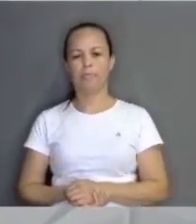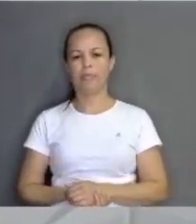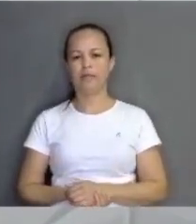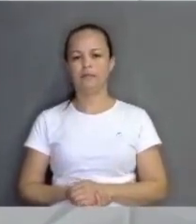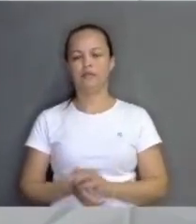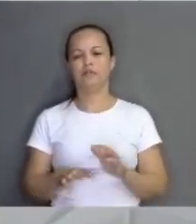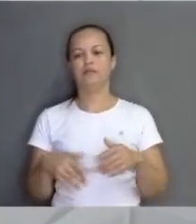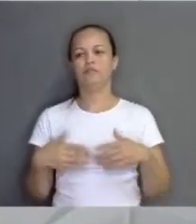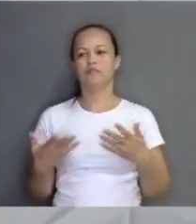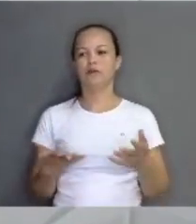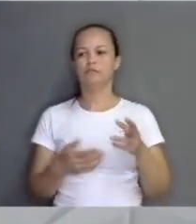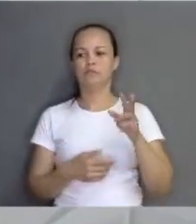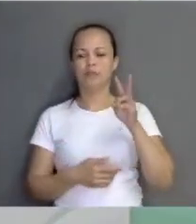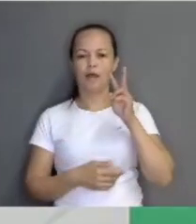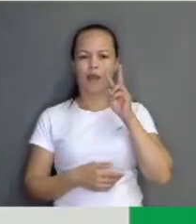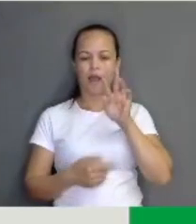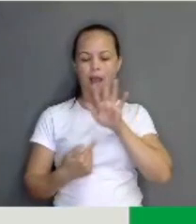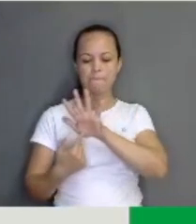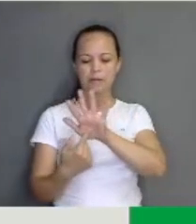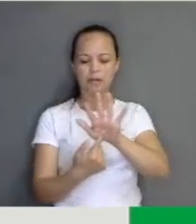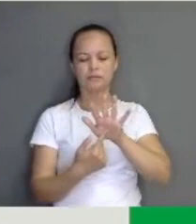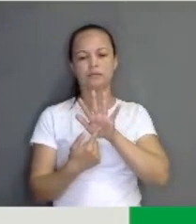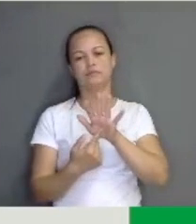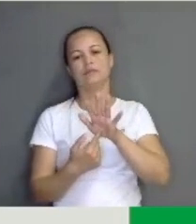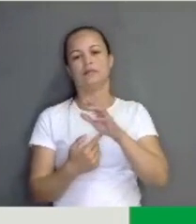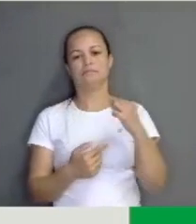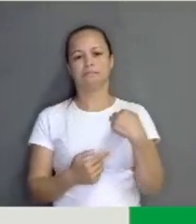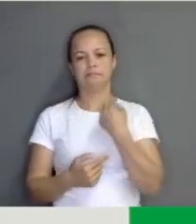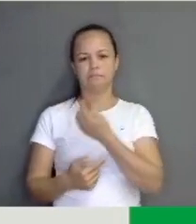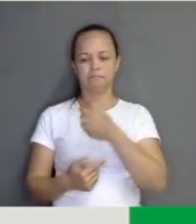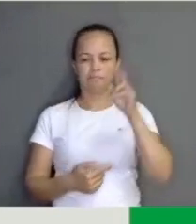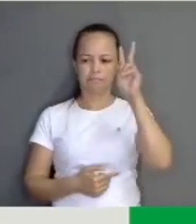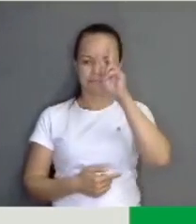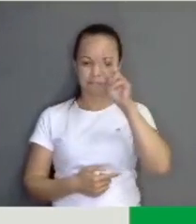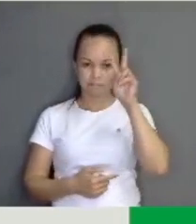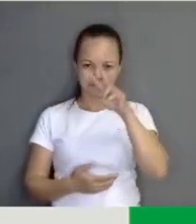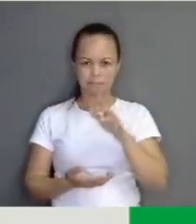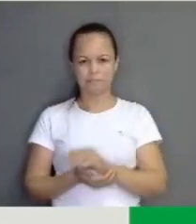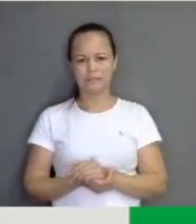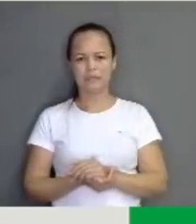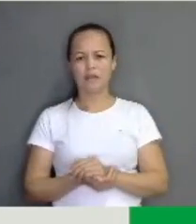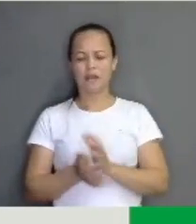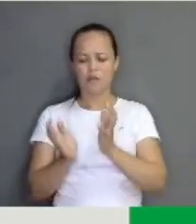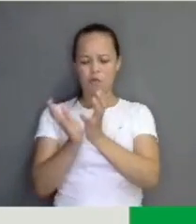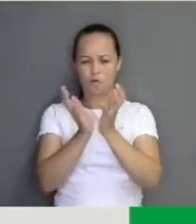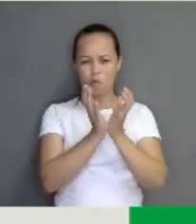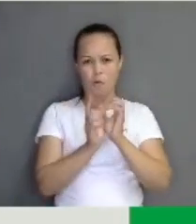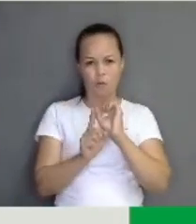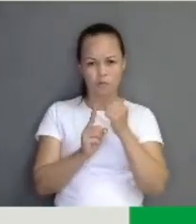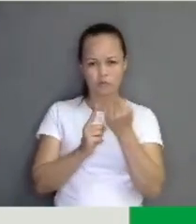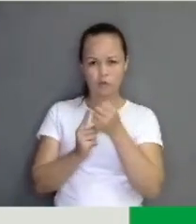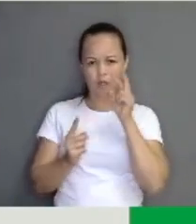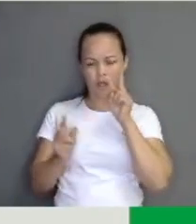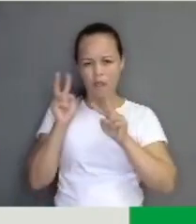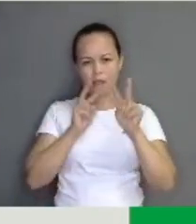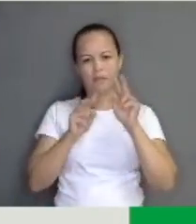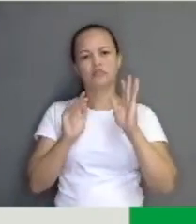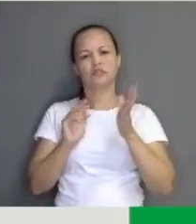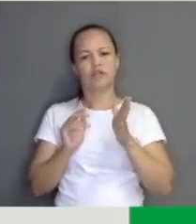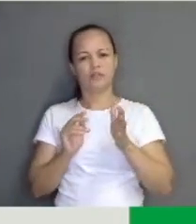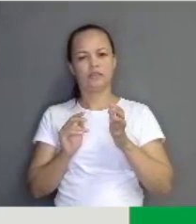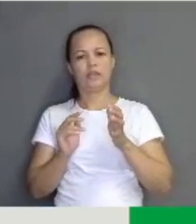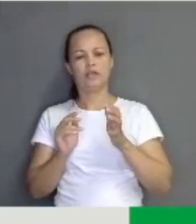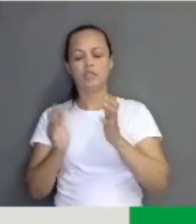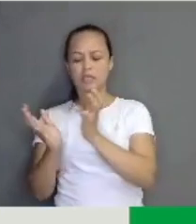as nossas histórias. Aqui nós vimos que existem os grupos sociais e que esses grupos sociais têm muitos